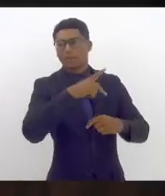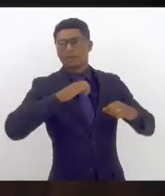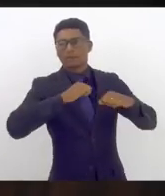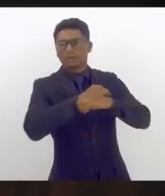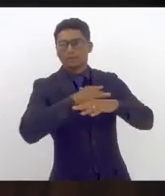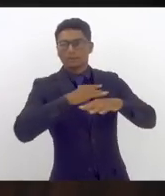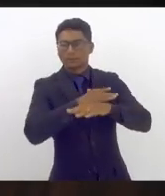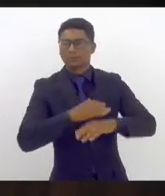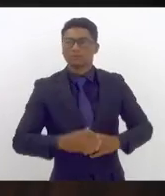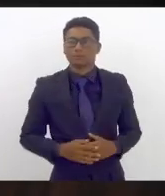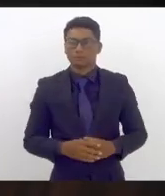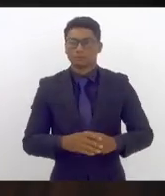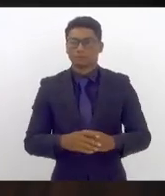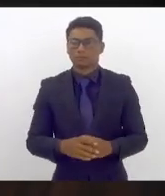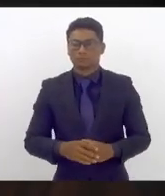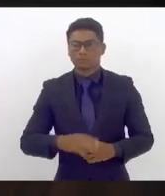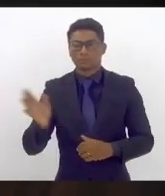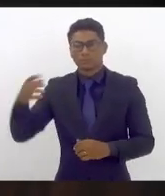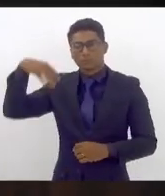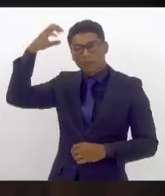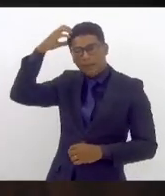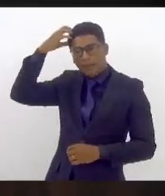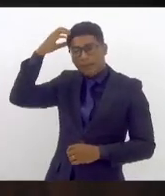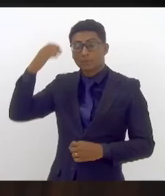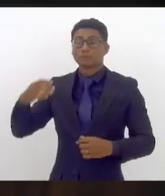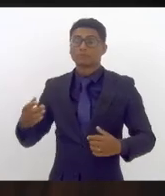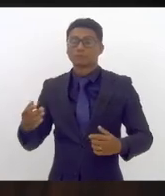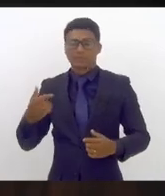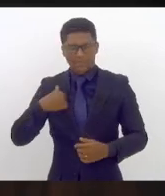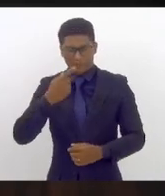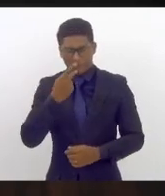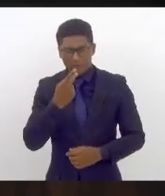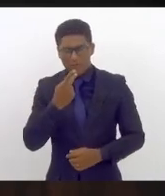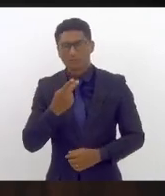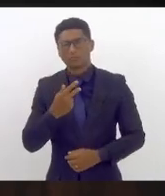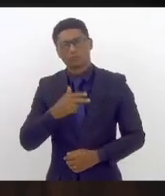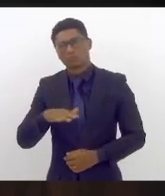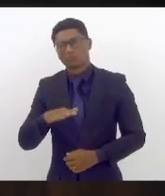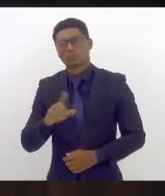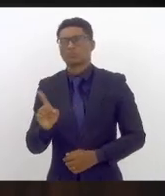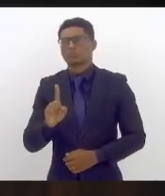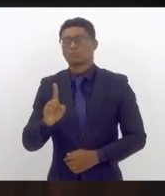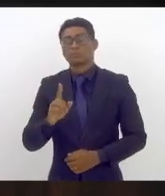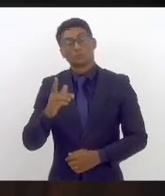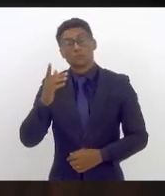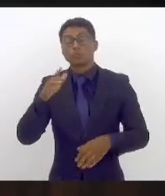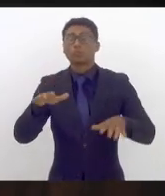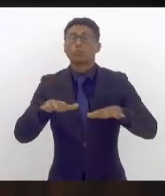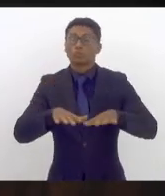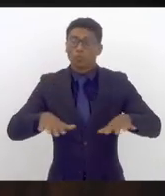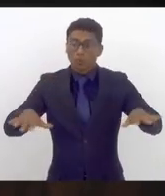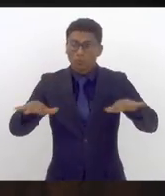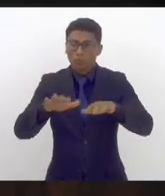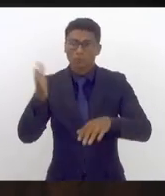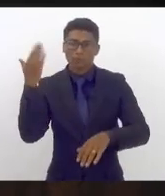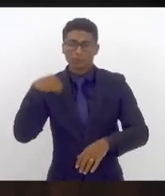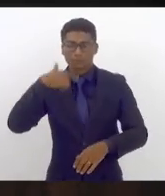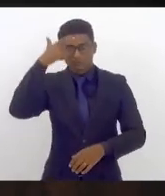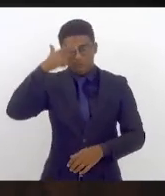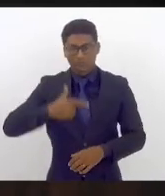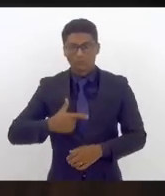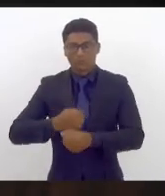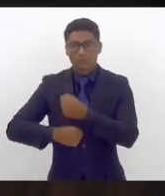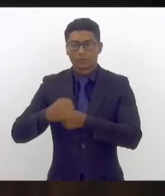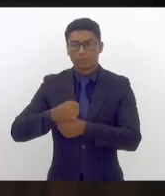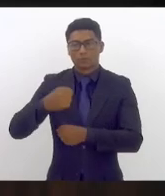Reis que não sou eu que digo mas todos que estiveram ali no período da minha gestão 2020